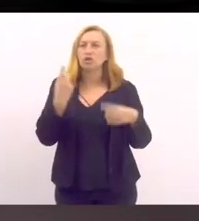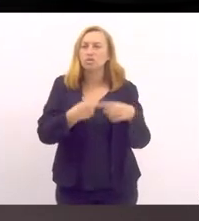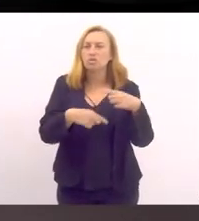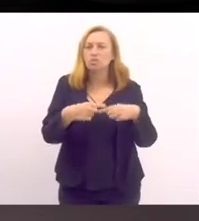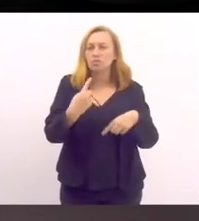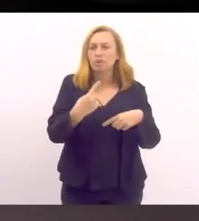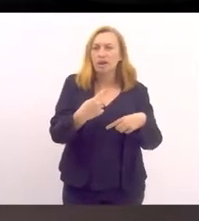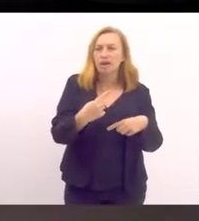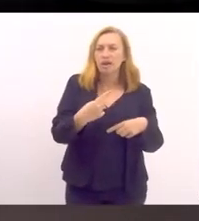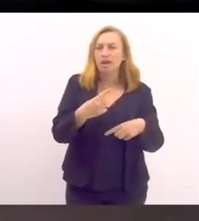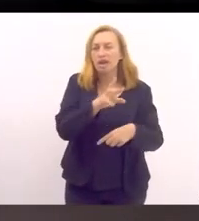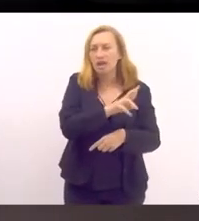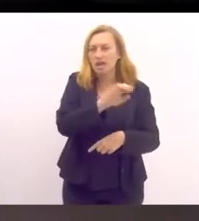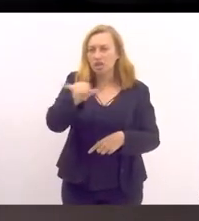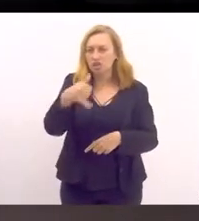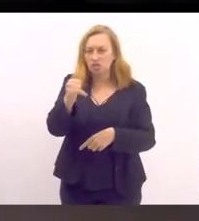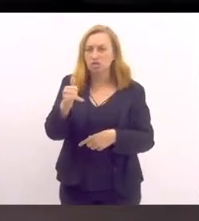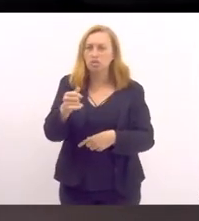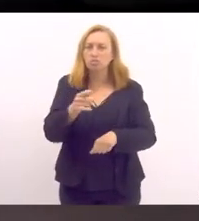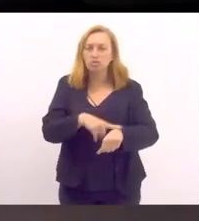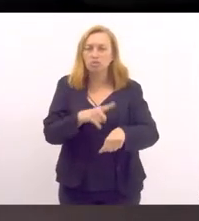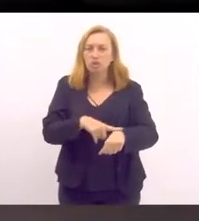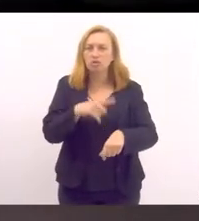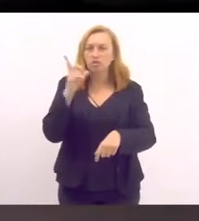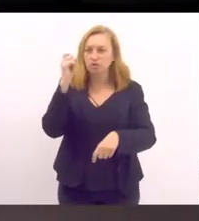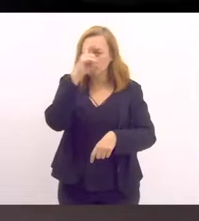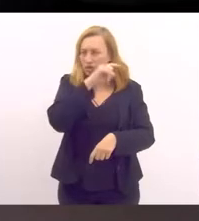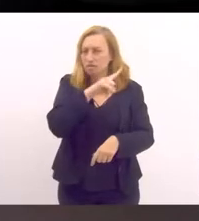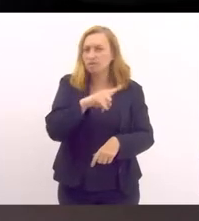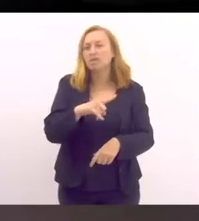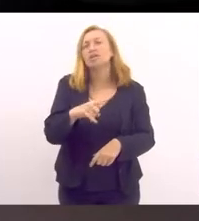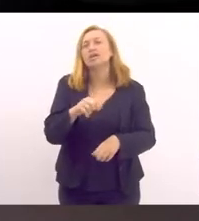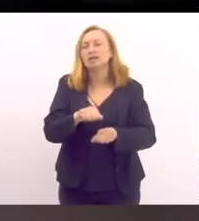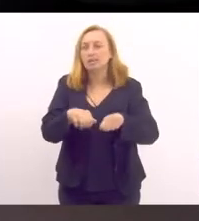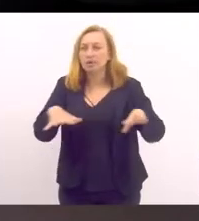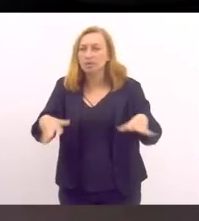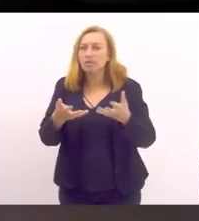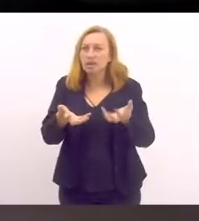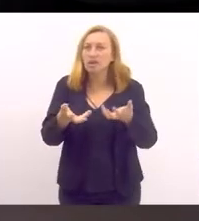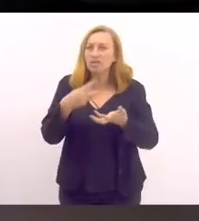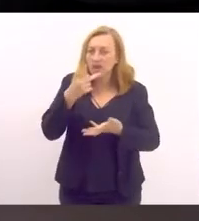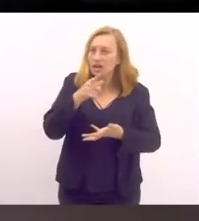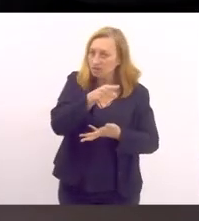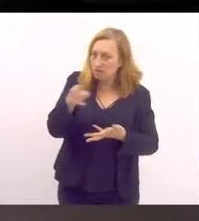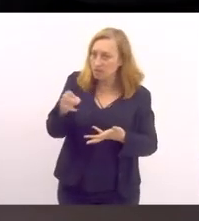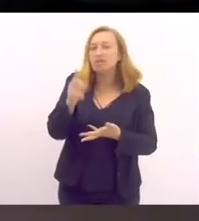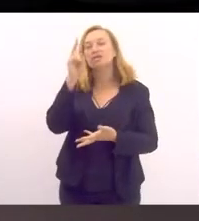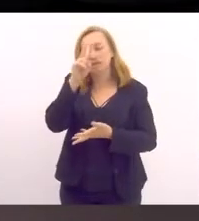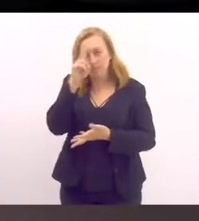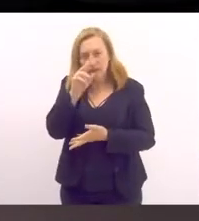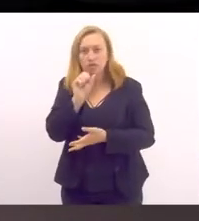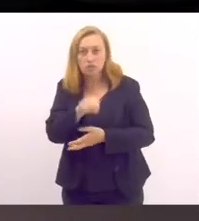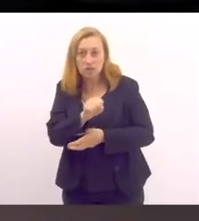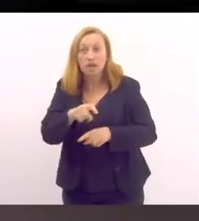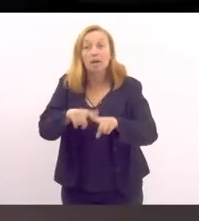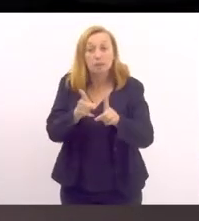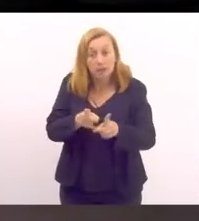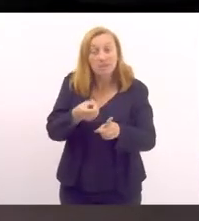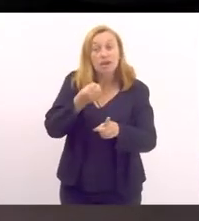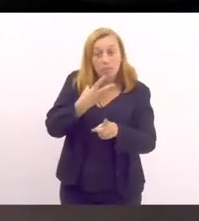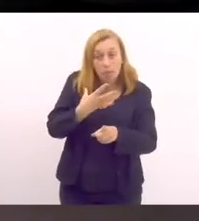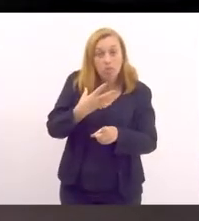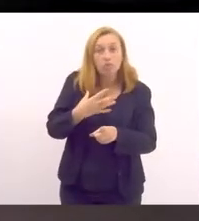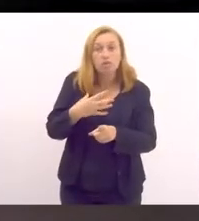no momento tão sensível da pandemia que vivenciamos. Então, assim, quero dizer que vocês aqui são lembrados, sim. Mas que é bom